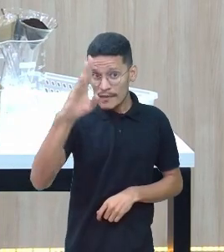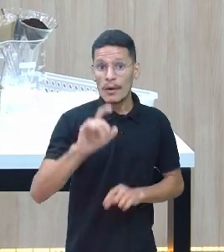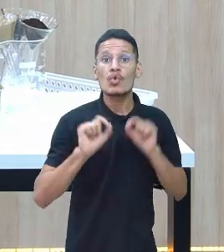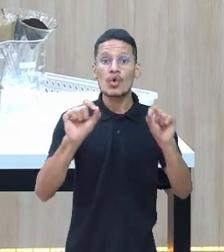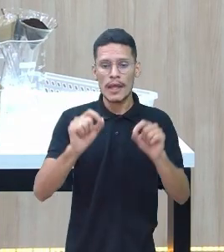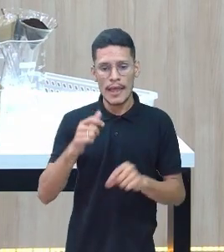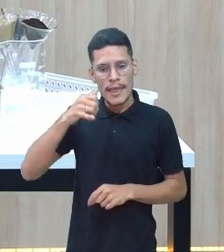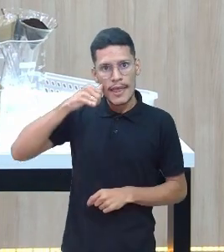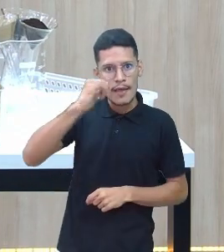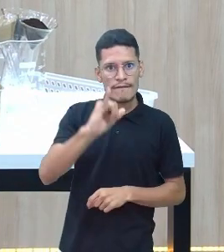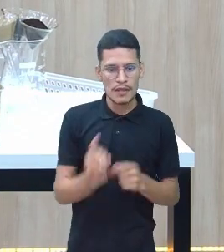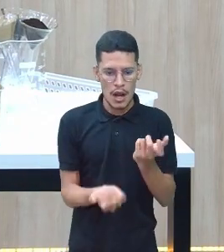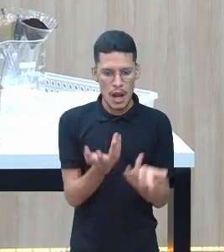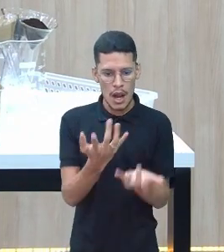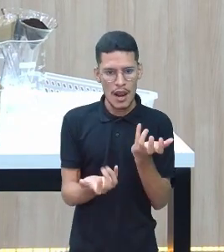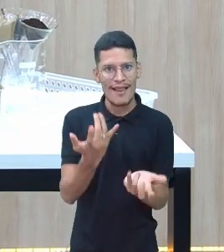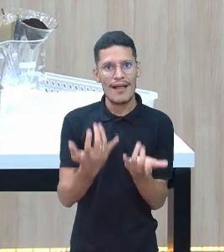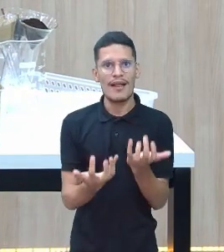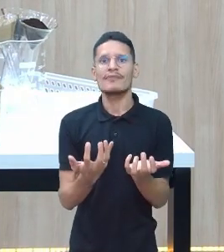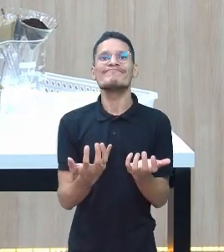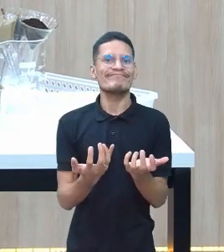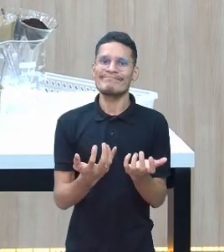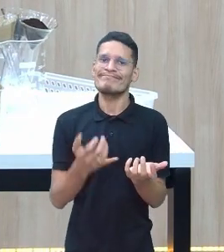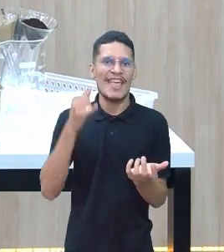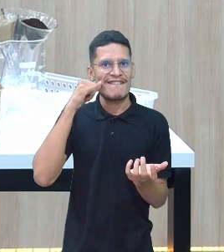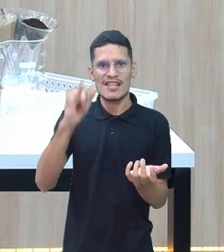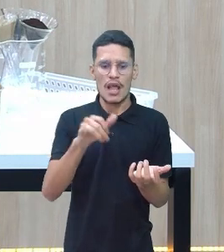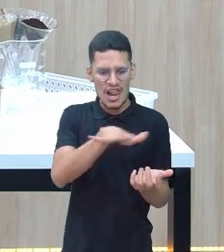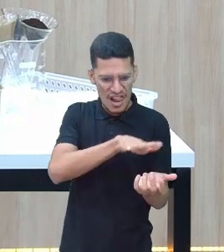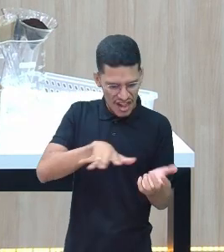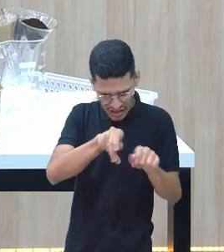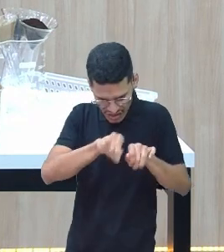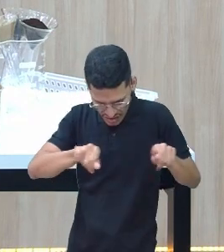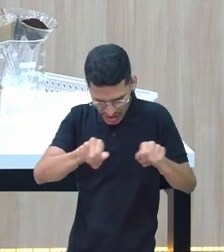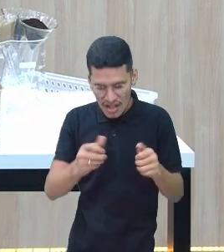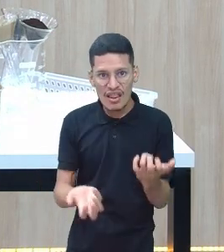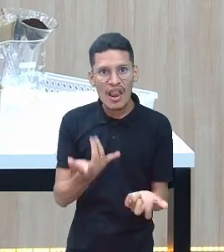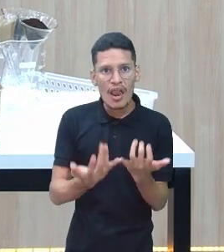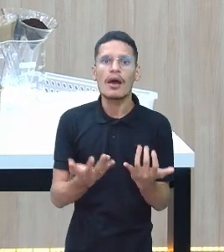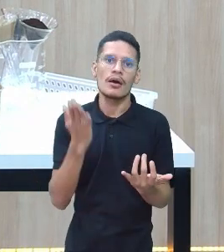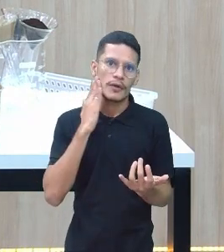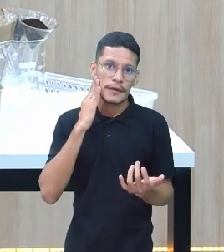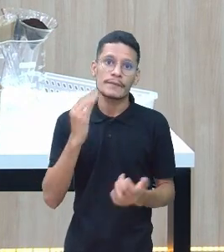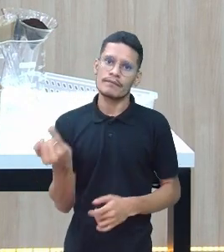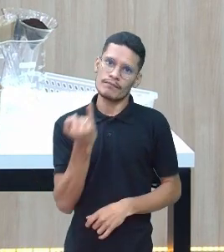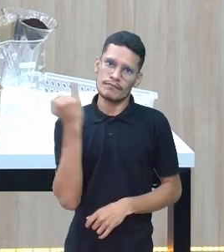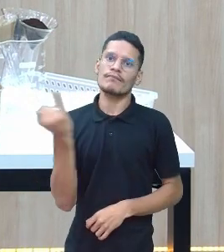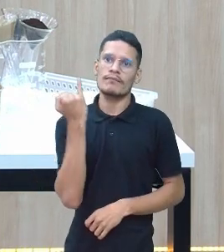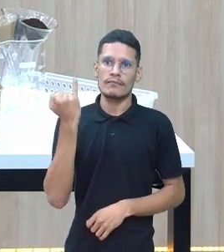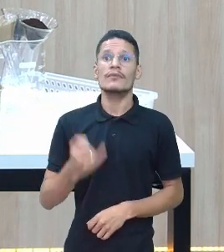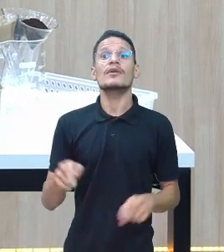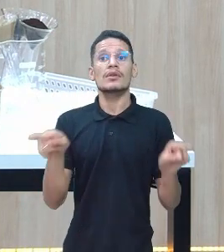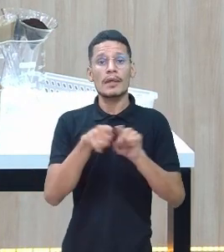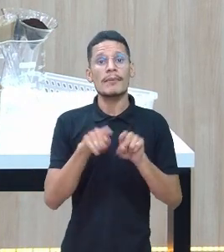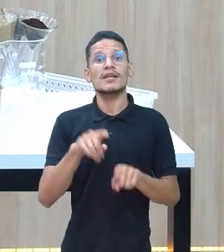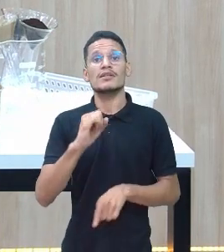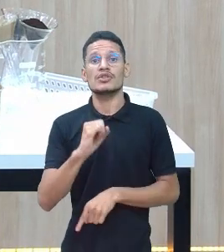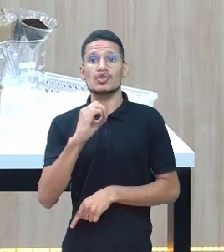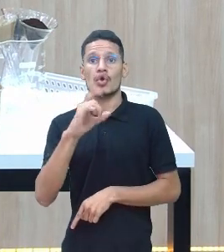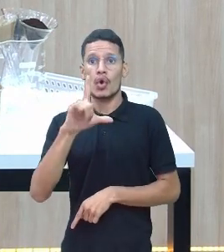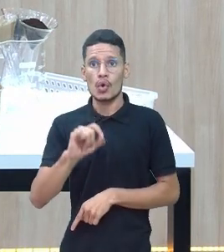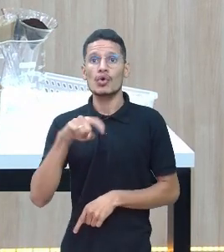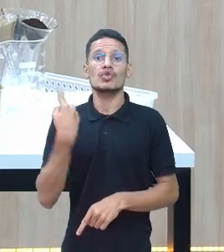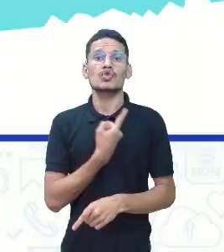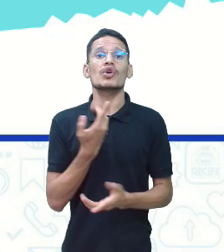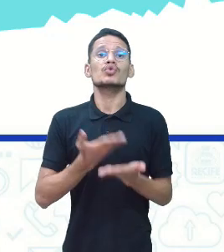as queimadas. É muito importante, né? Evitar essas queimadas. E aí, na questão do solo e as camadas do solo, a gente vai